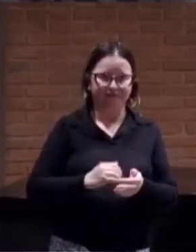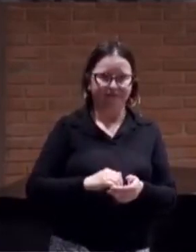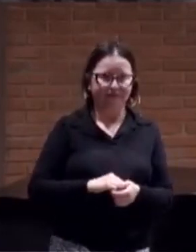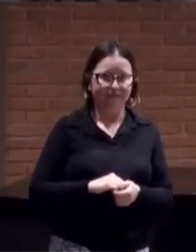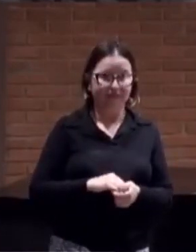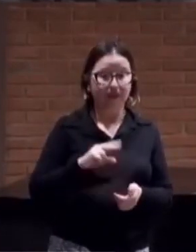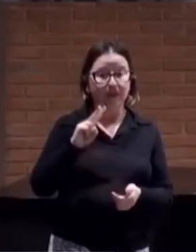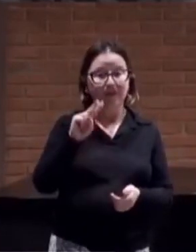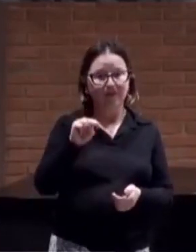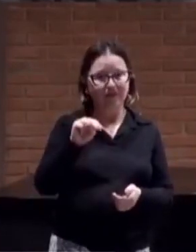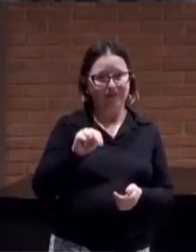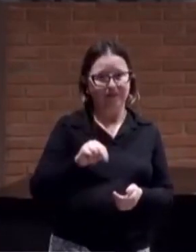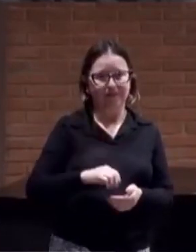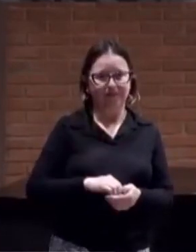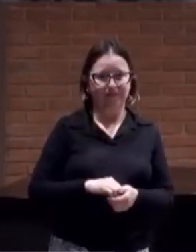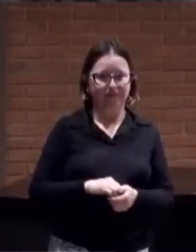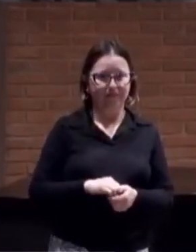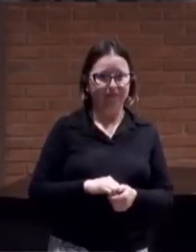Nunca.